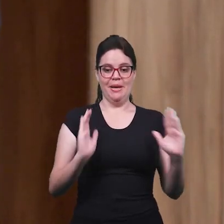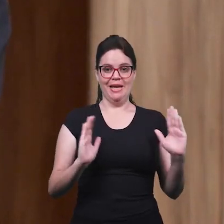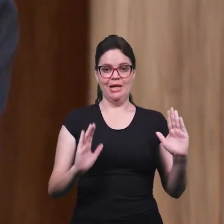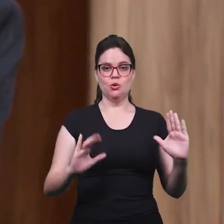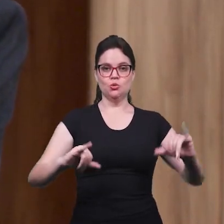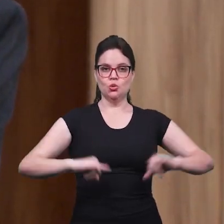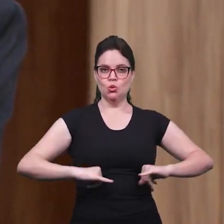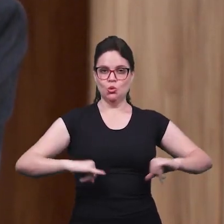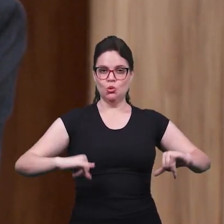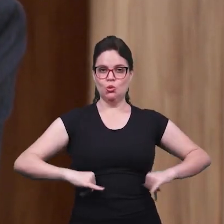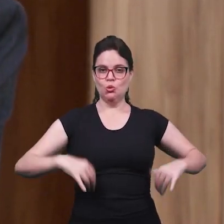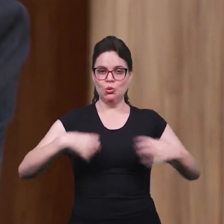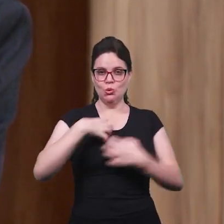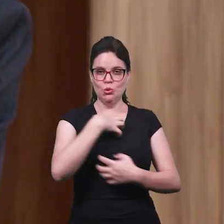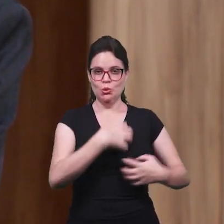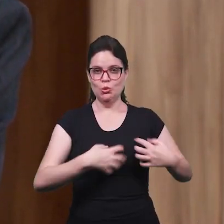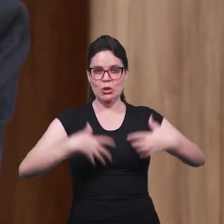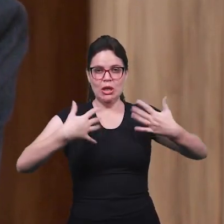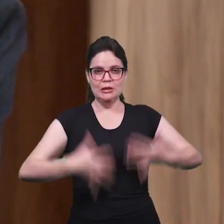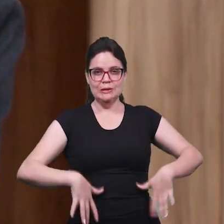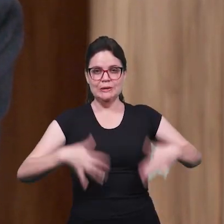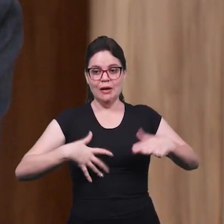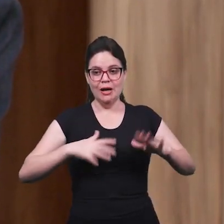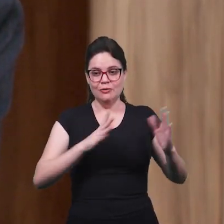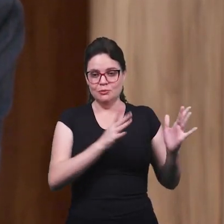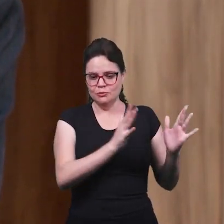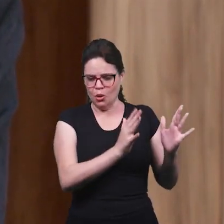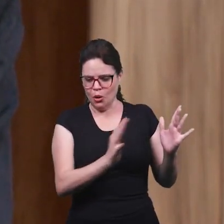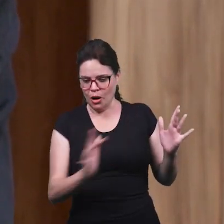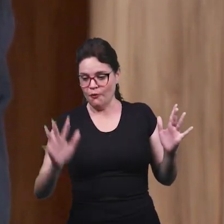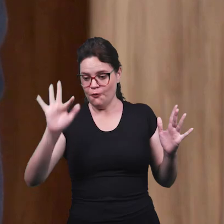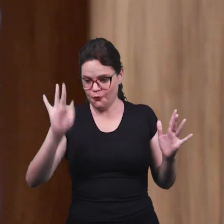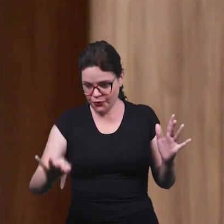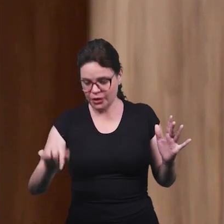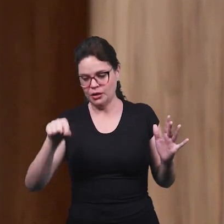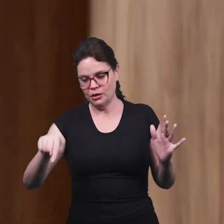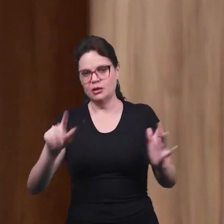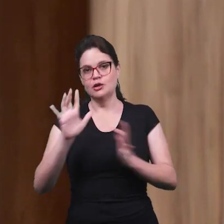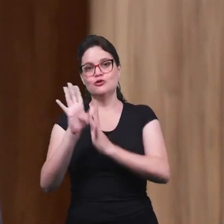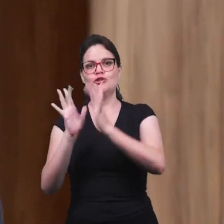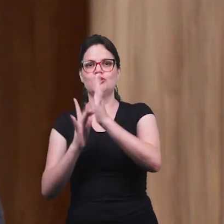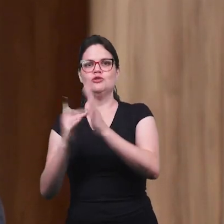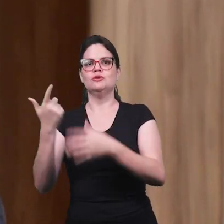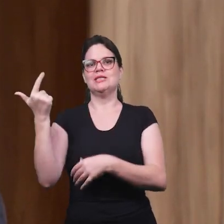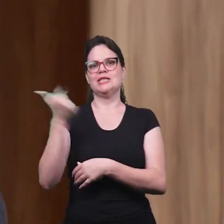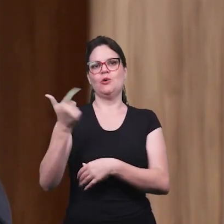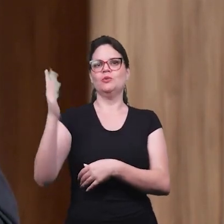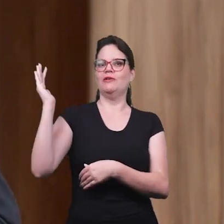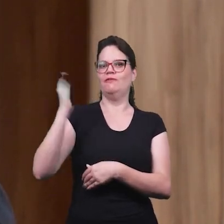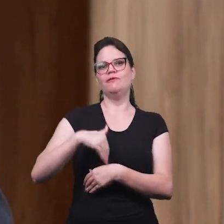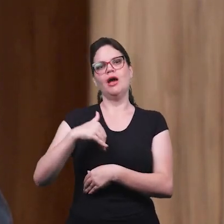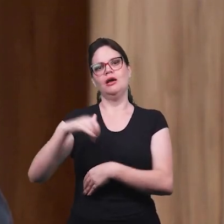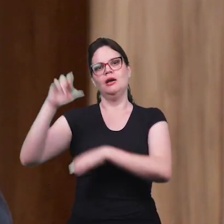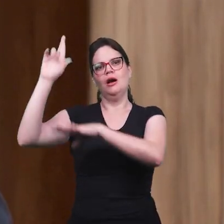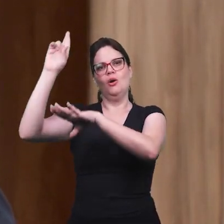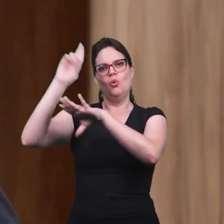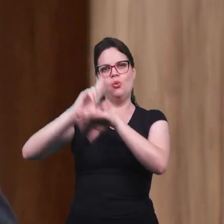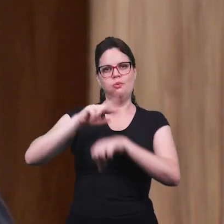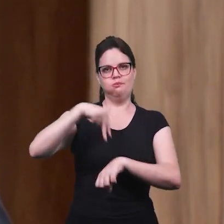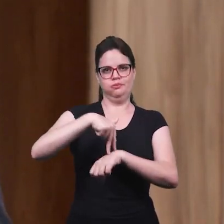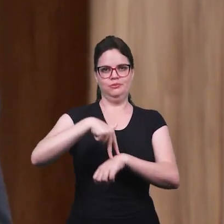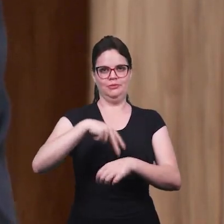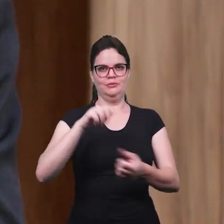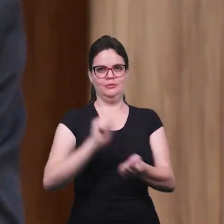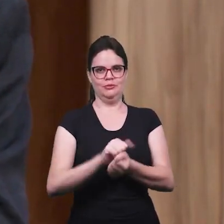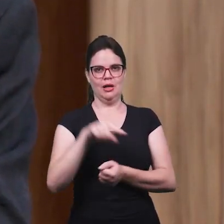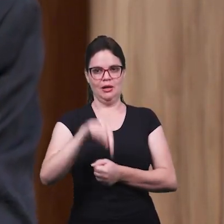tribulação que vai se dar a segunda vinda de Jesus, né? Eu acho que ainda para até clarear um pouco mais, professor